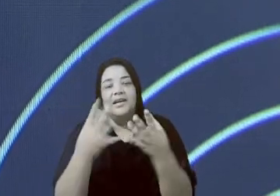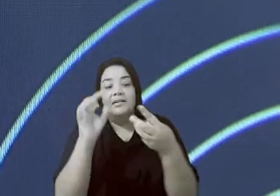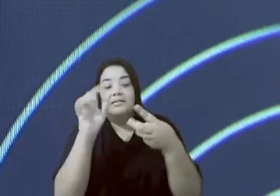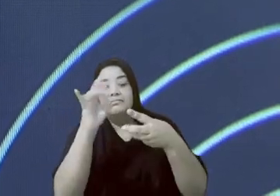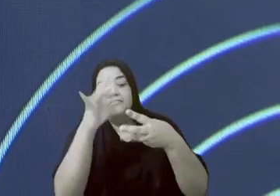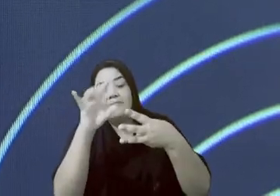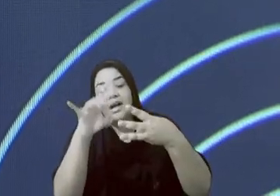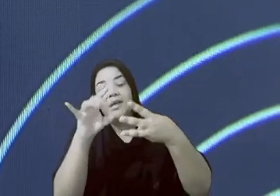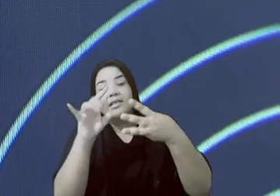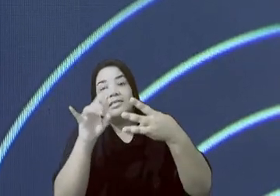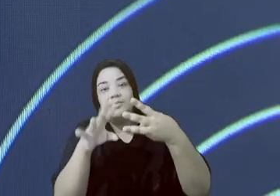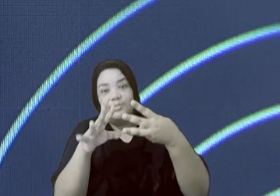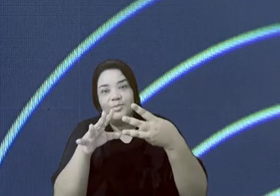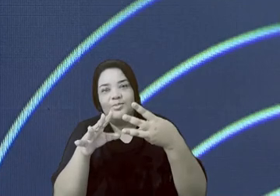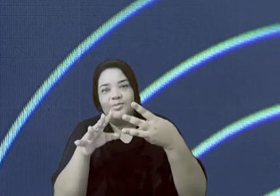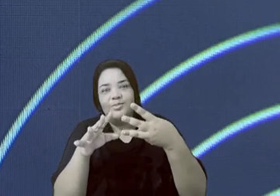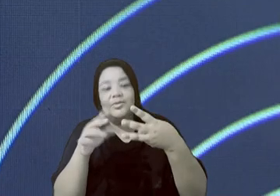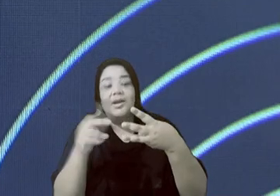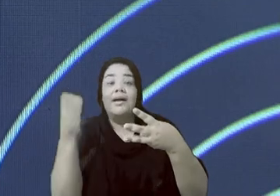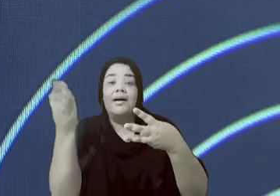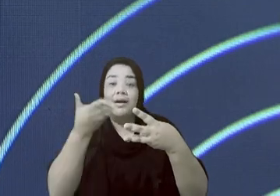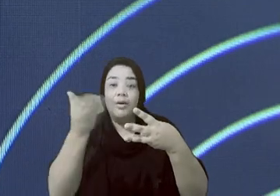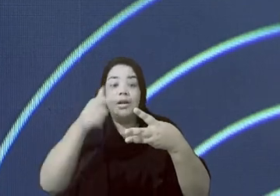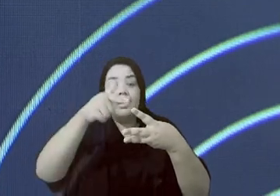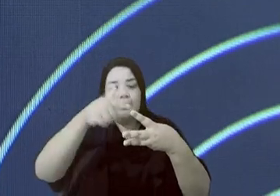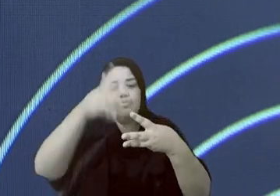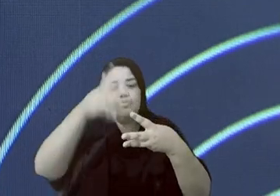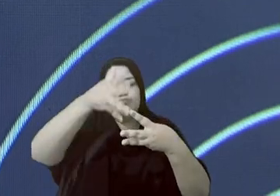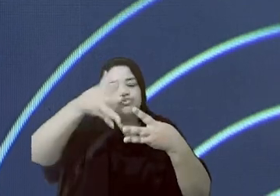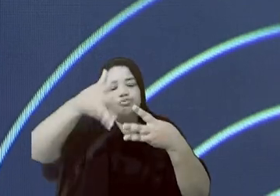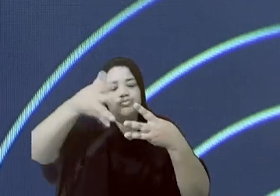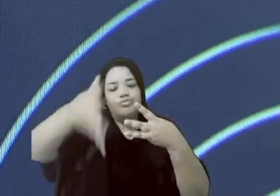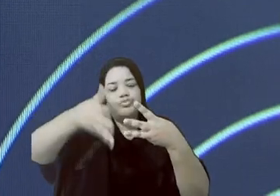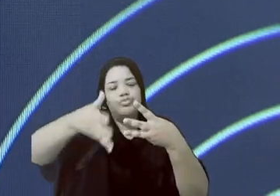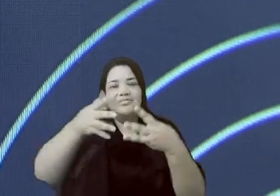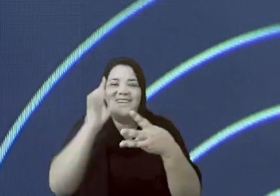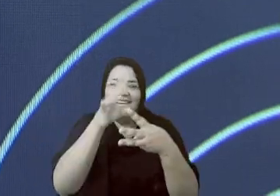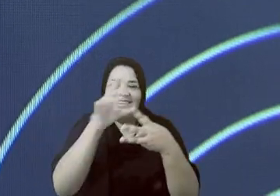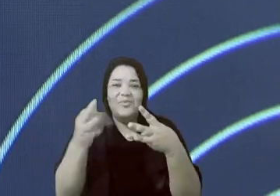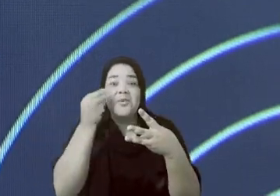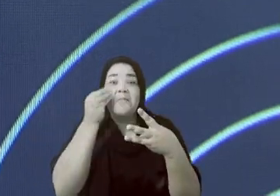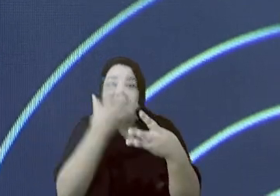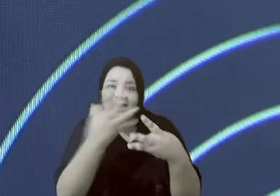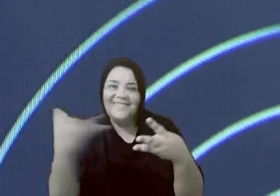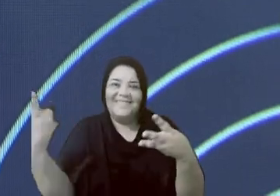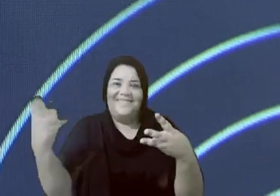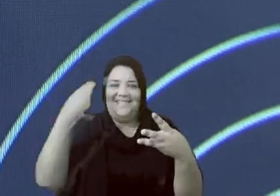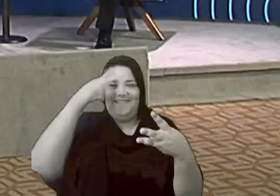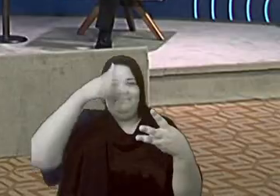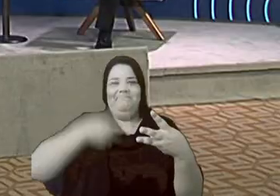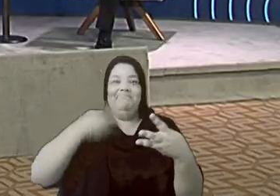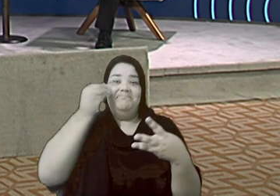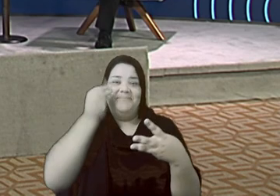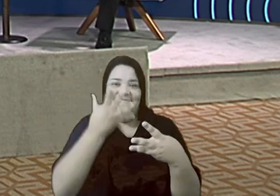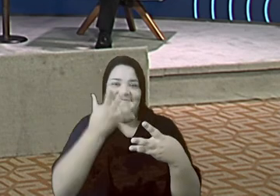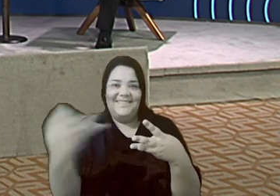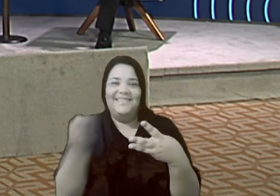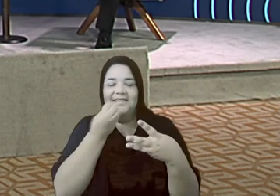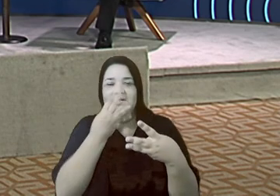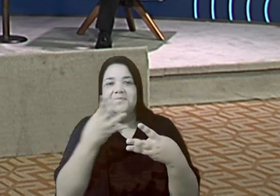pudessem fazer uma introdução da companhia de vocês e de vocês aqui eu agradeço a gente começa oficialmente aqui muito bem-vindo